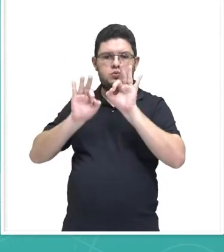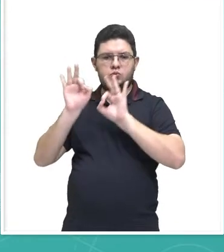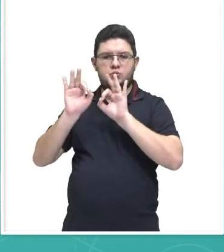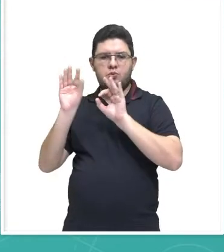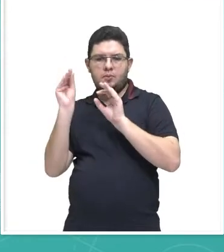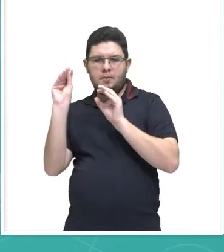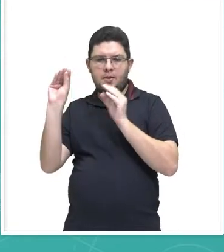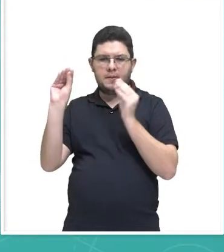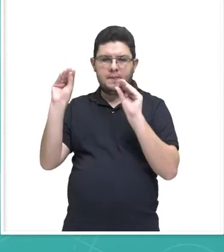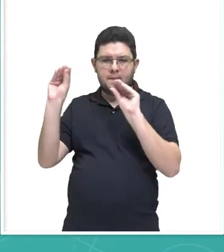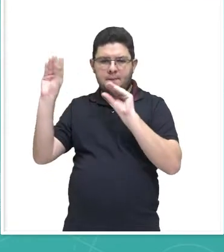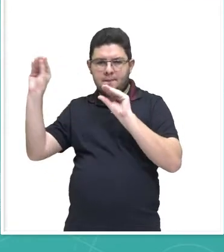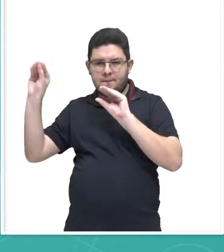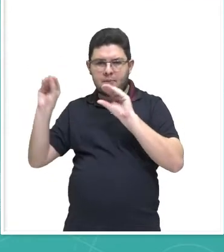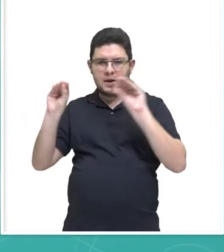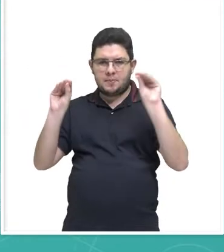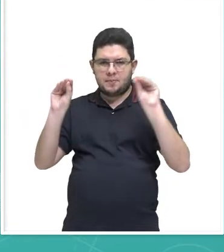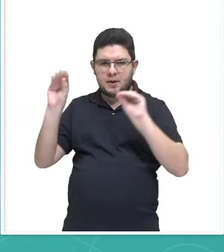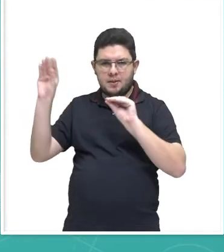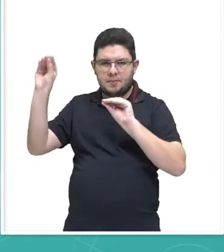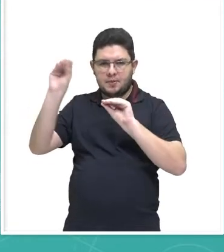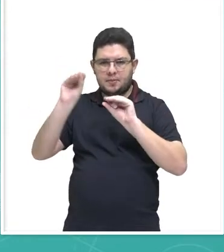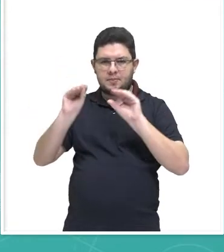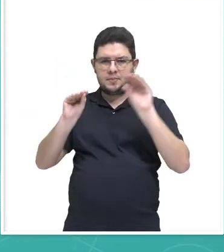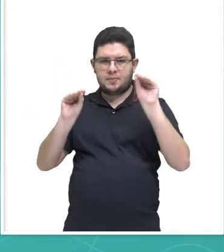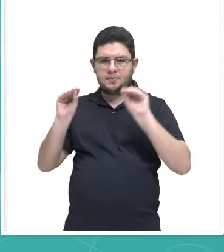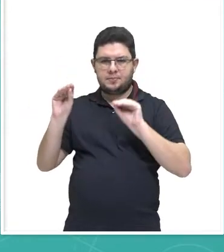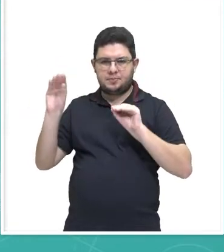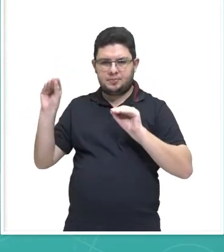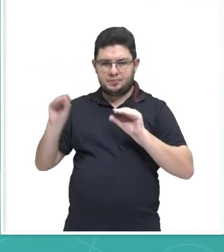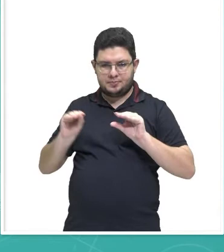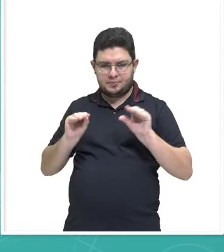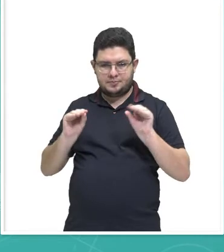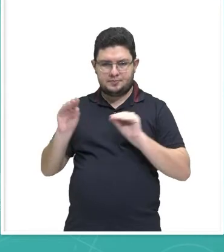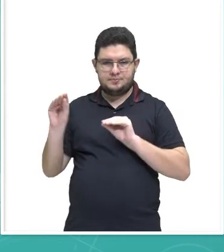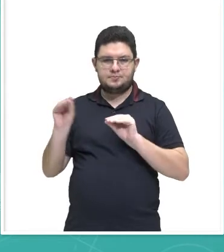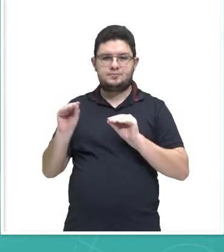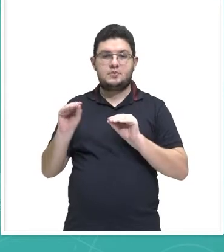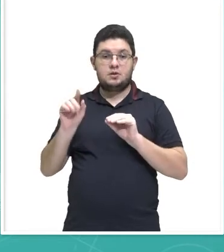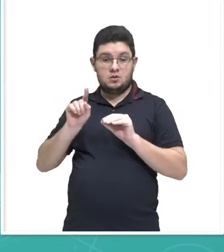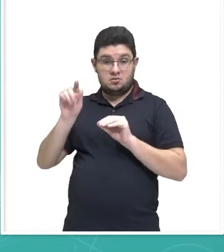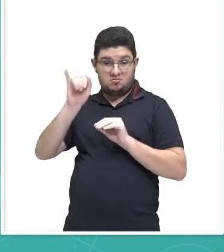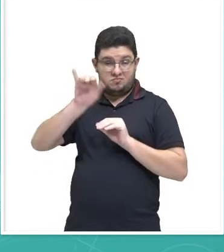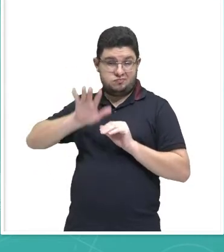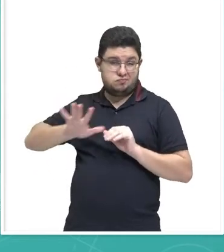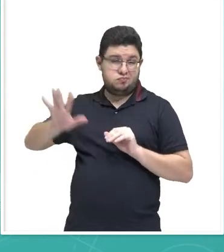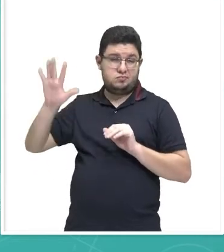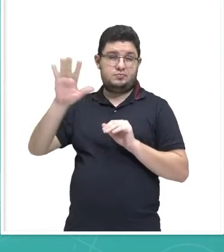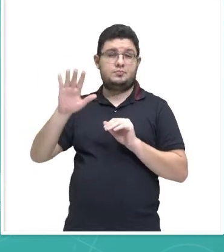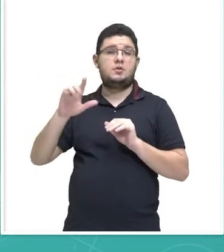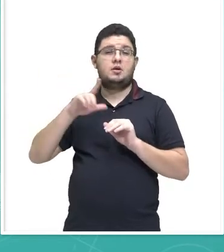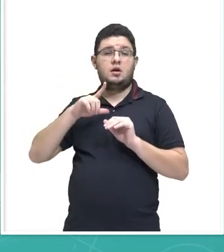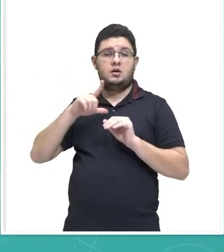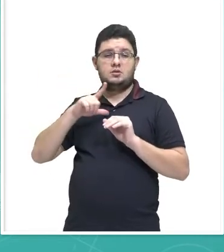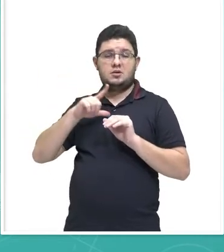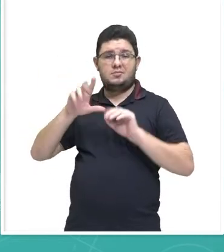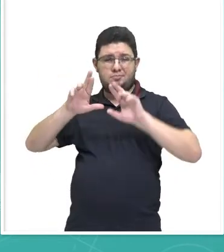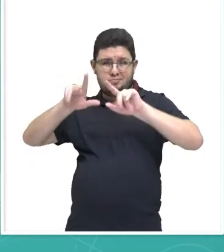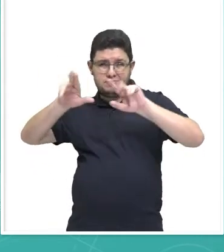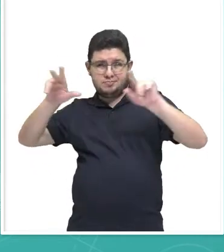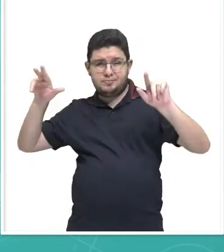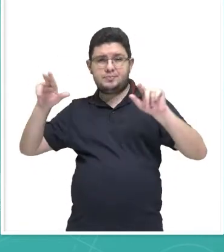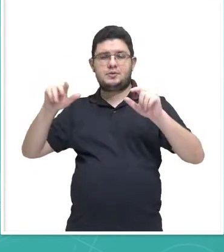essa imagem é muito grande, tem muitas peças, não dá para a gente montar agora, mas o objetivo é esse, de montar